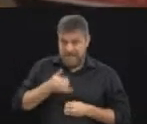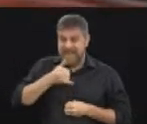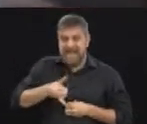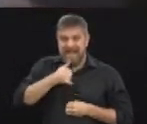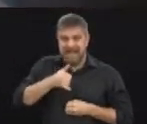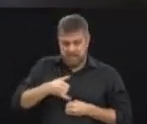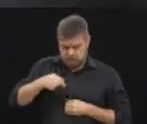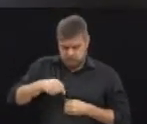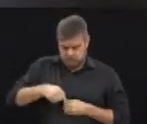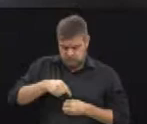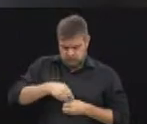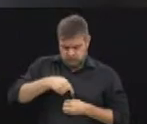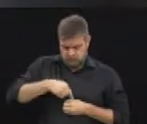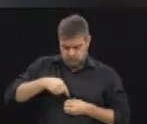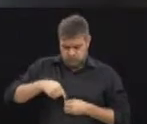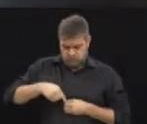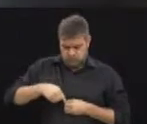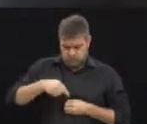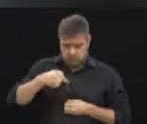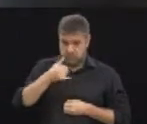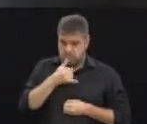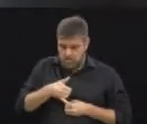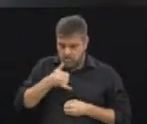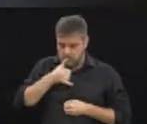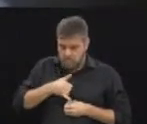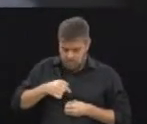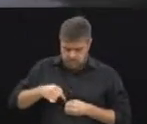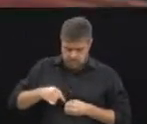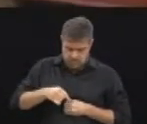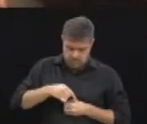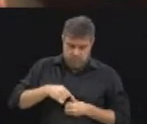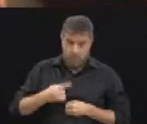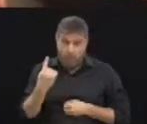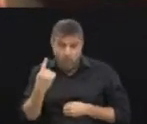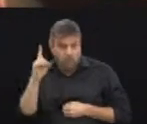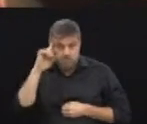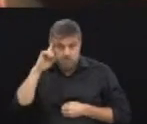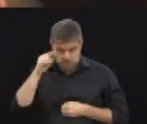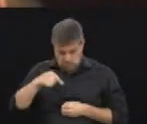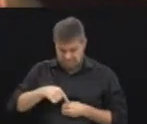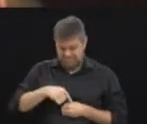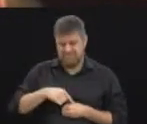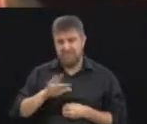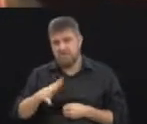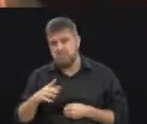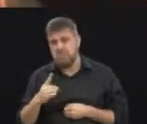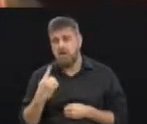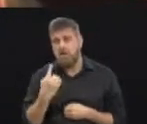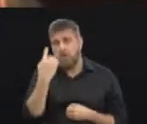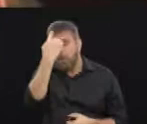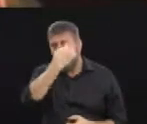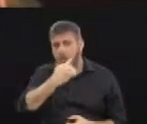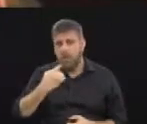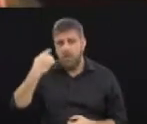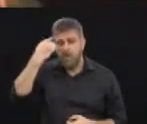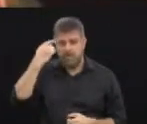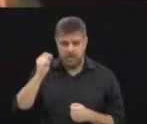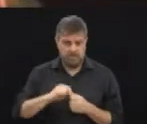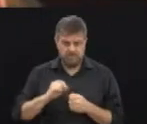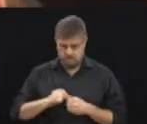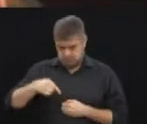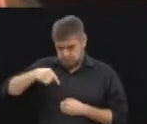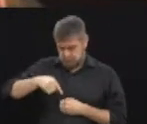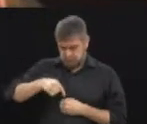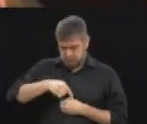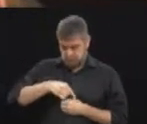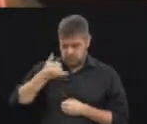de radiofrequência nessa musculatura. Com uma única aplicação, isso demora em torno de 1 hora, é